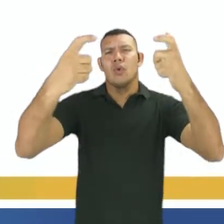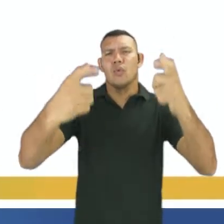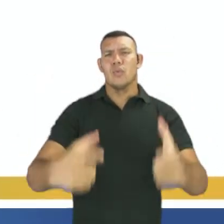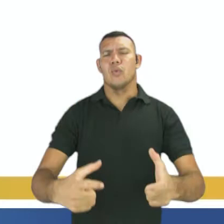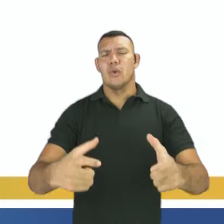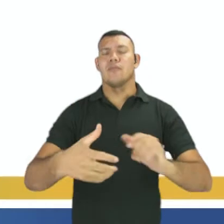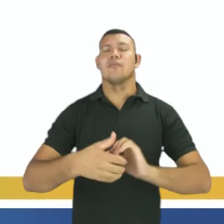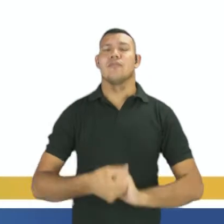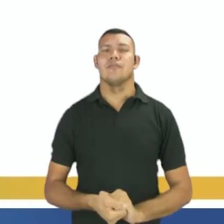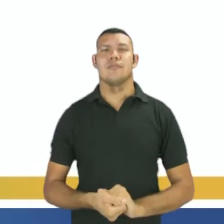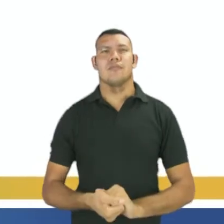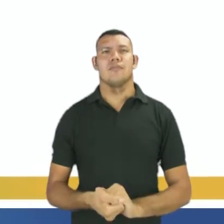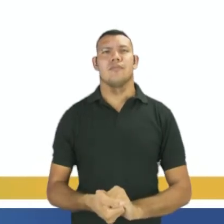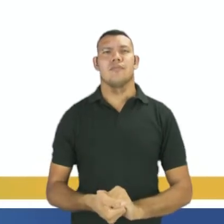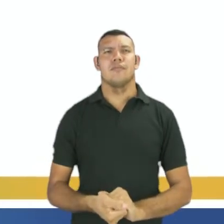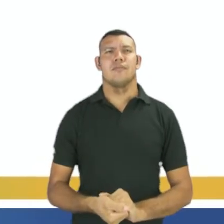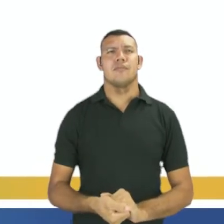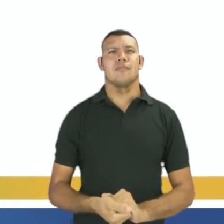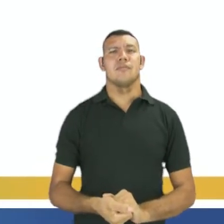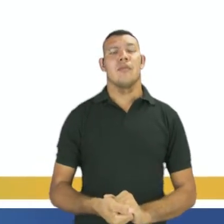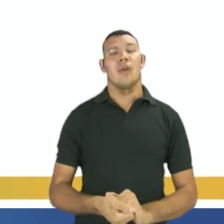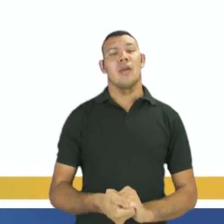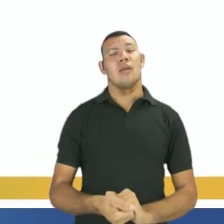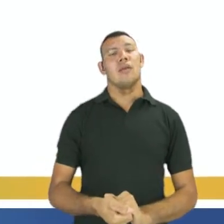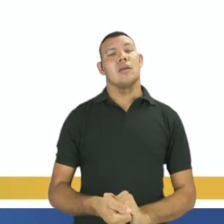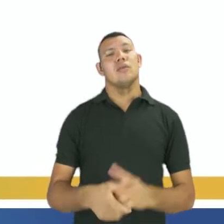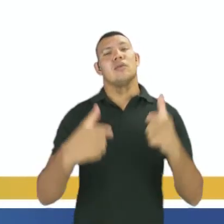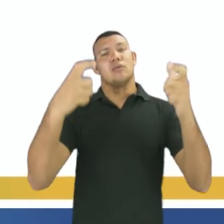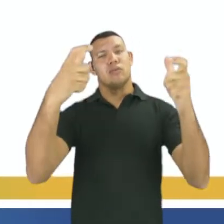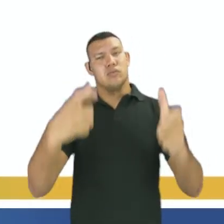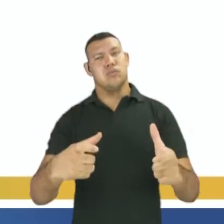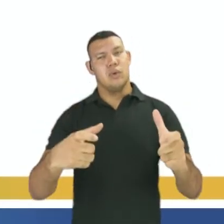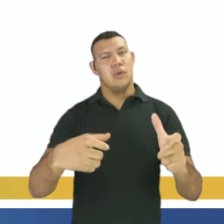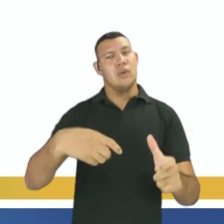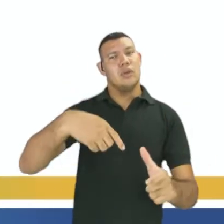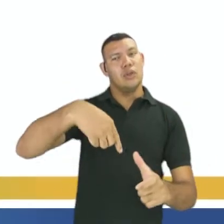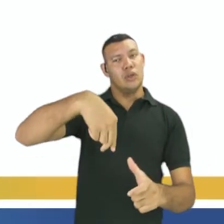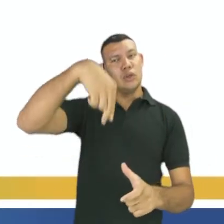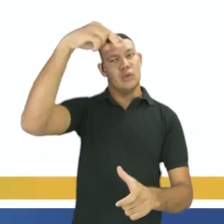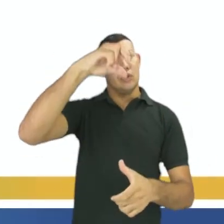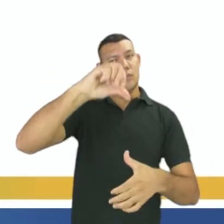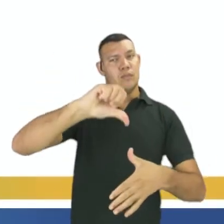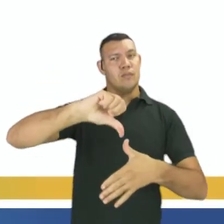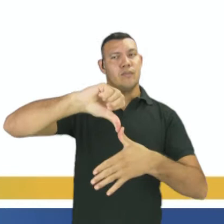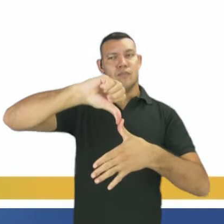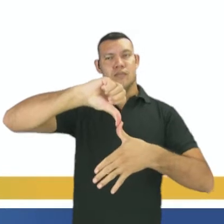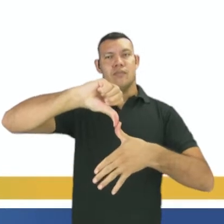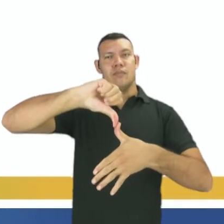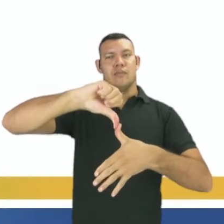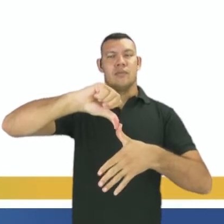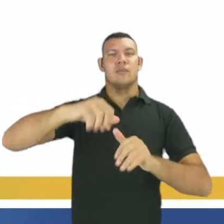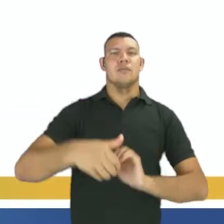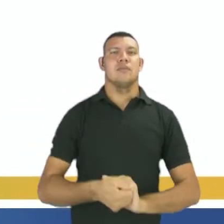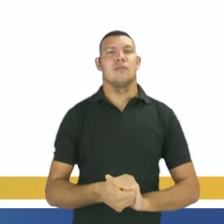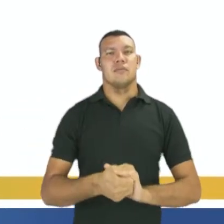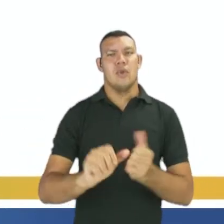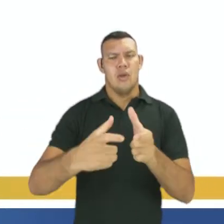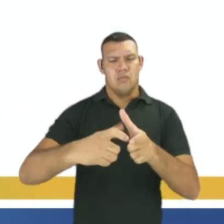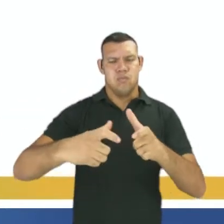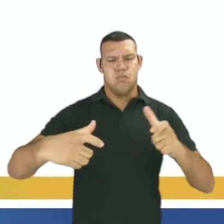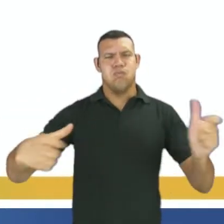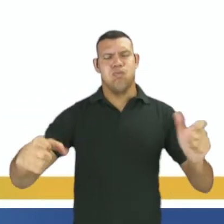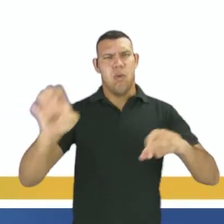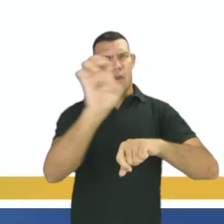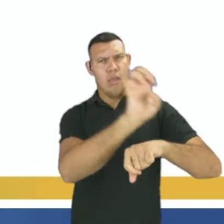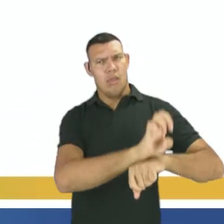né Onde fica localizado entrou na floresta amazônica localizar o norte da América do Sul né abrange vários